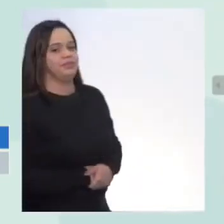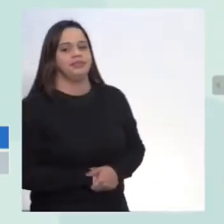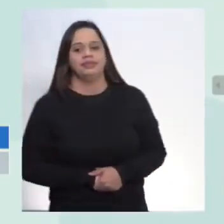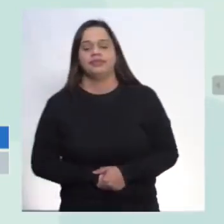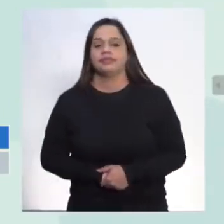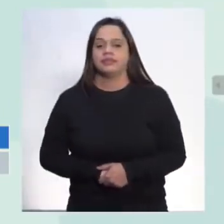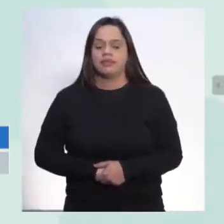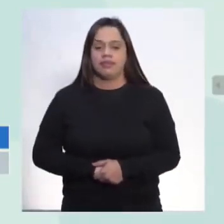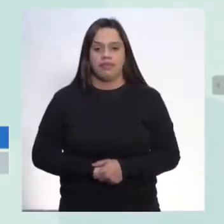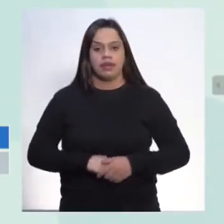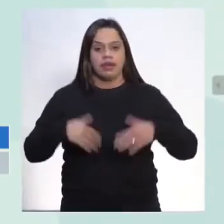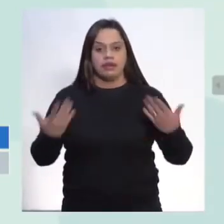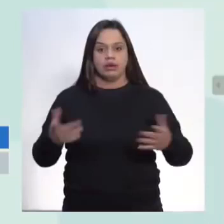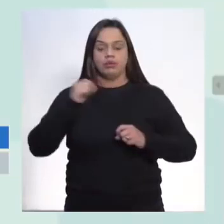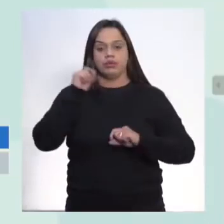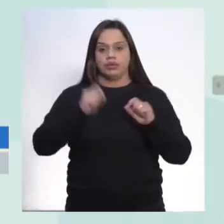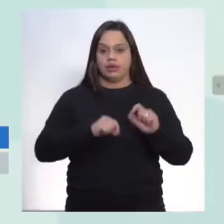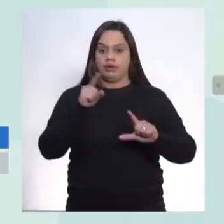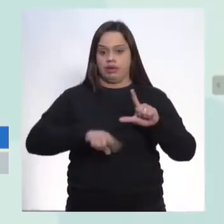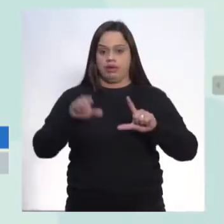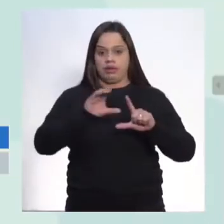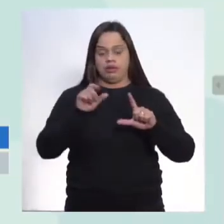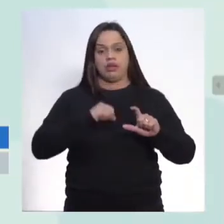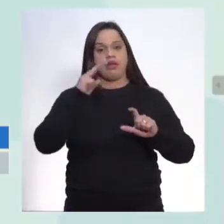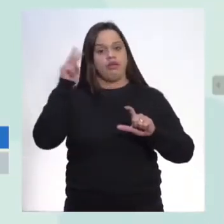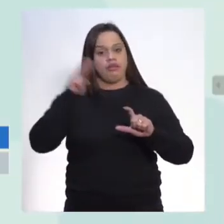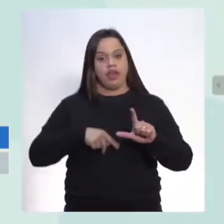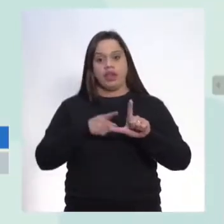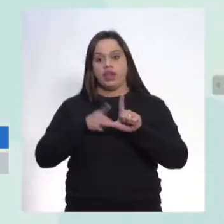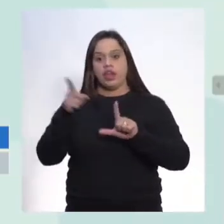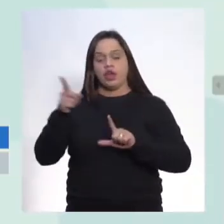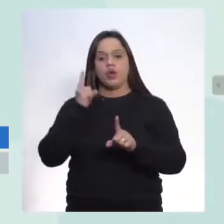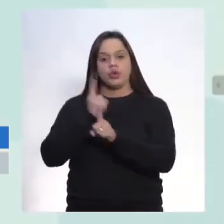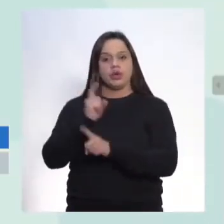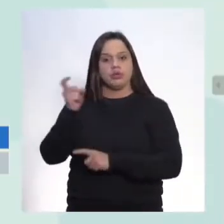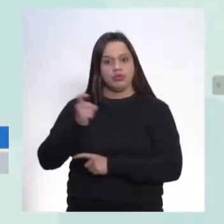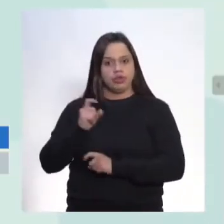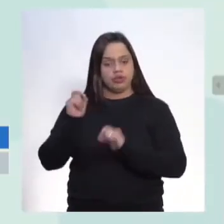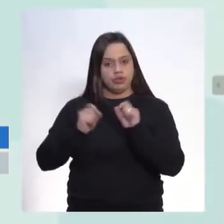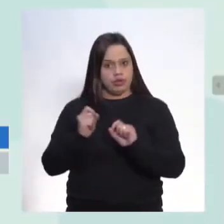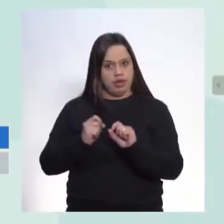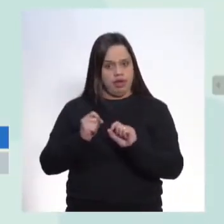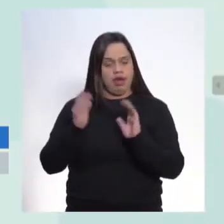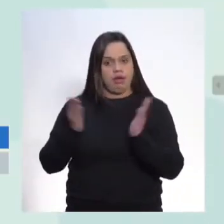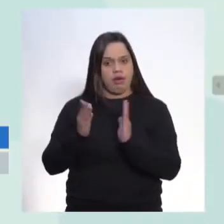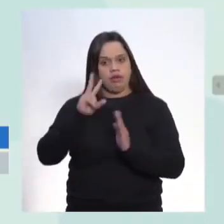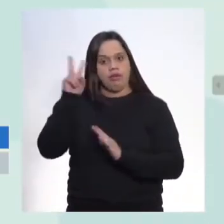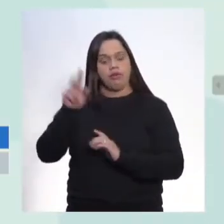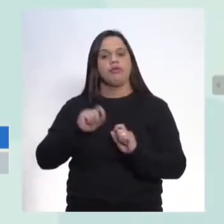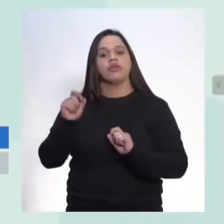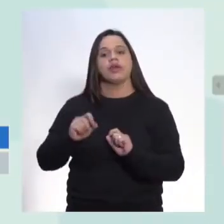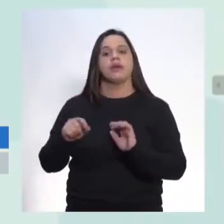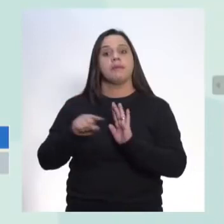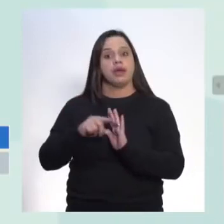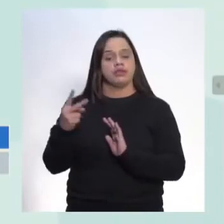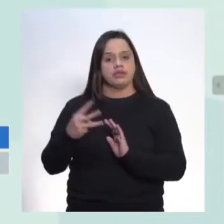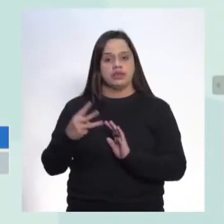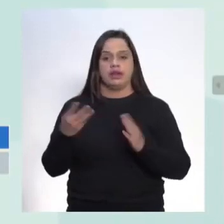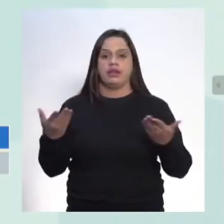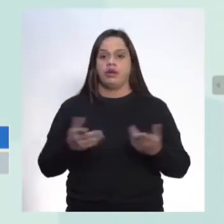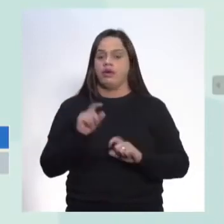Olha lá, o C, ó, empurrou lá para o X. Encontramos quem? Encontramos o menos 3.